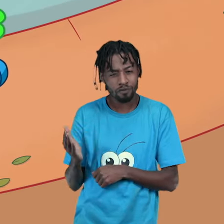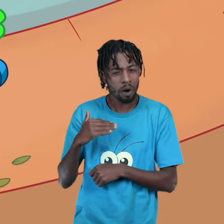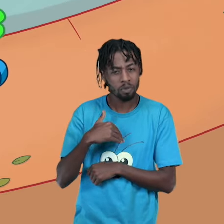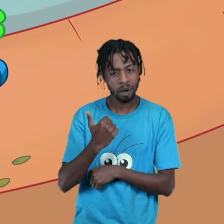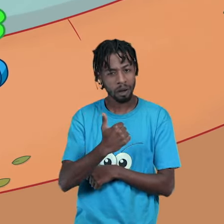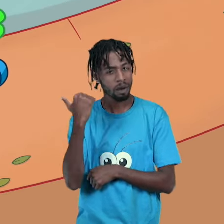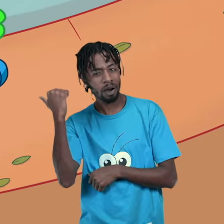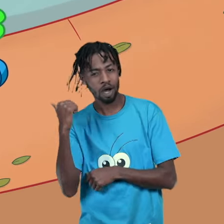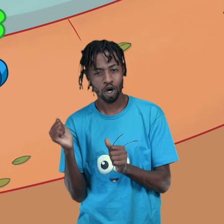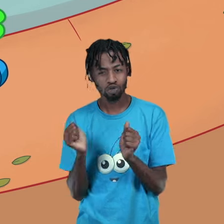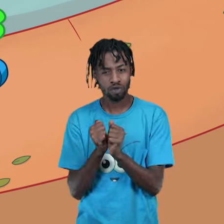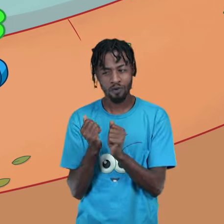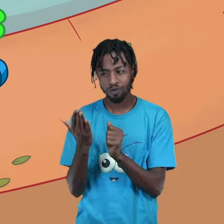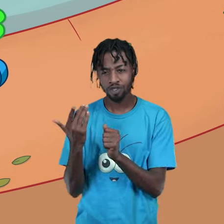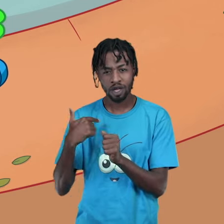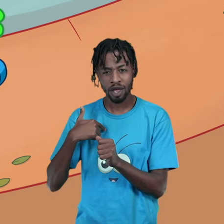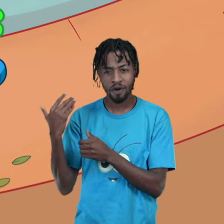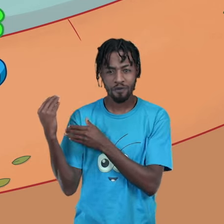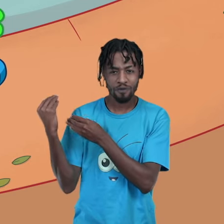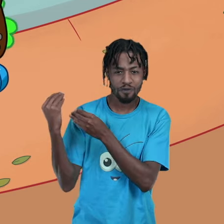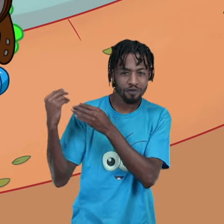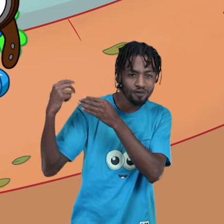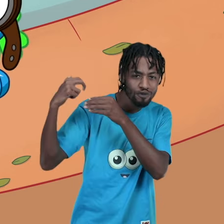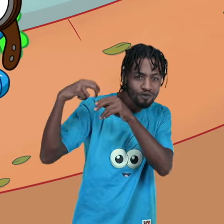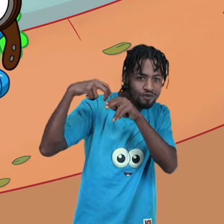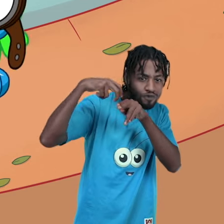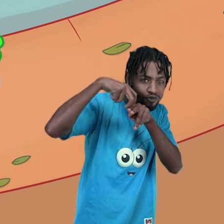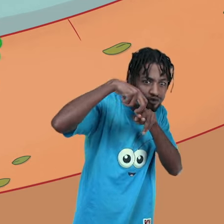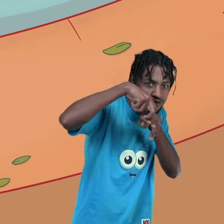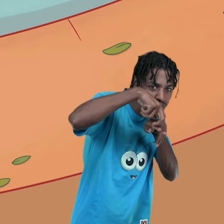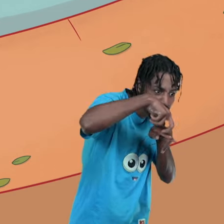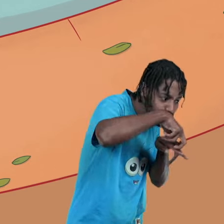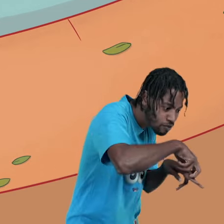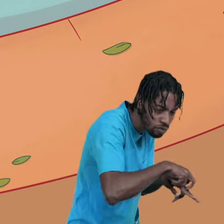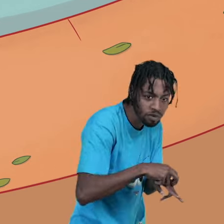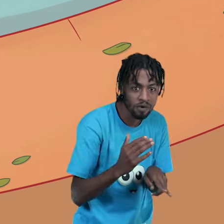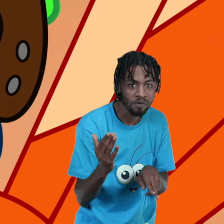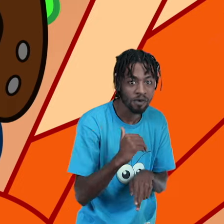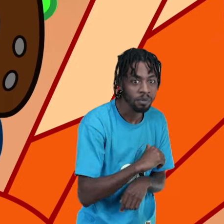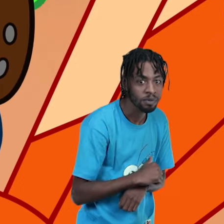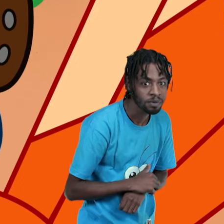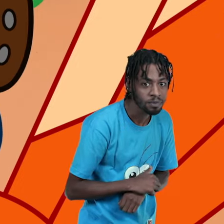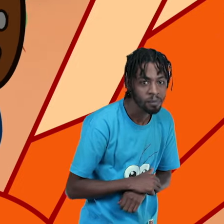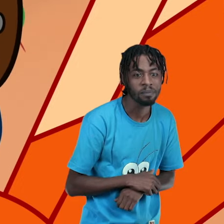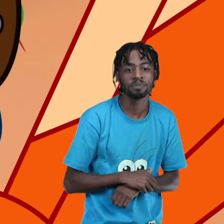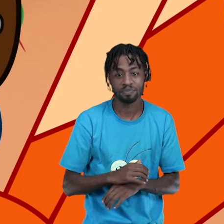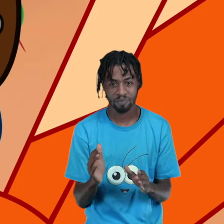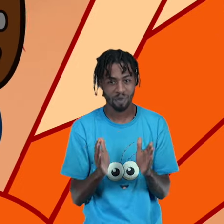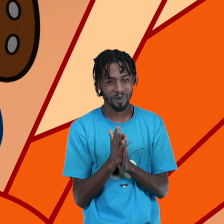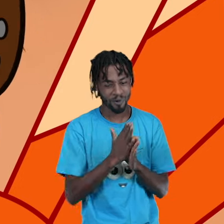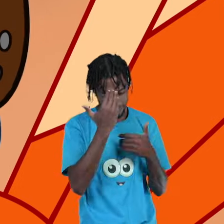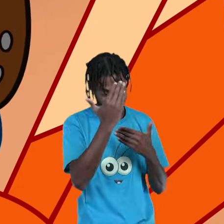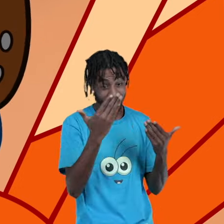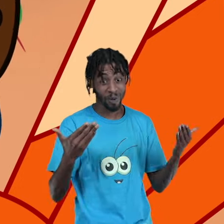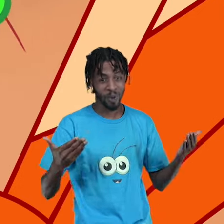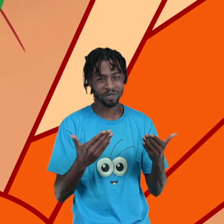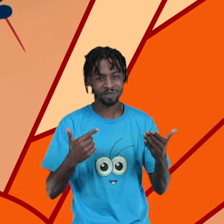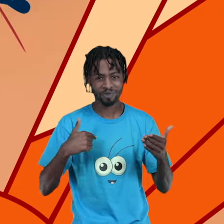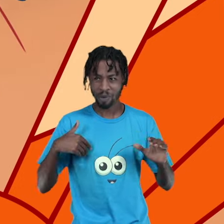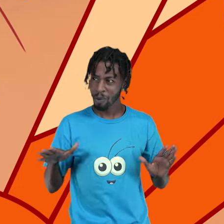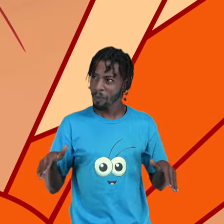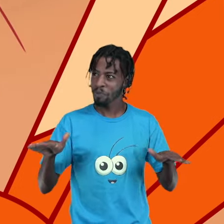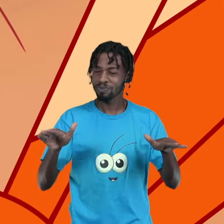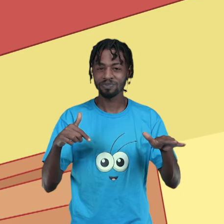tal uma caroninha de volta para o formigueiro? Puxa, obrigado. Hoje estou voando tanto que estou quase